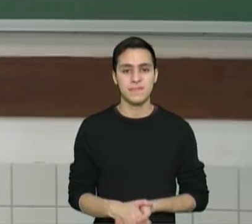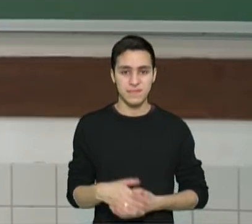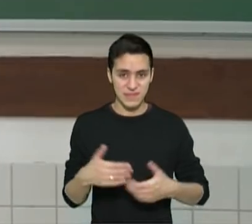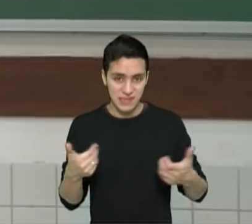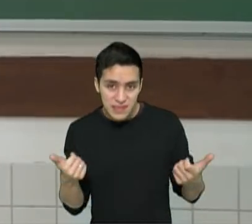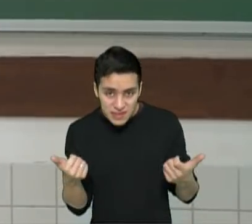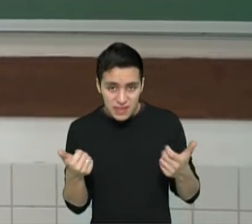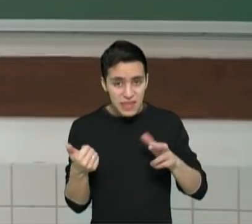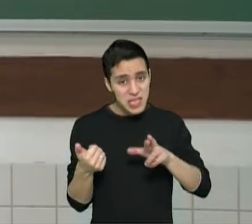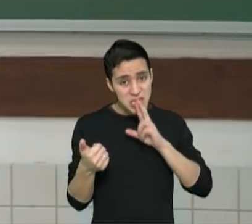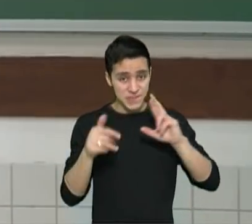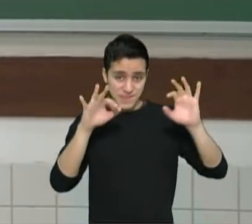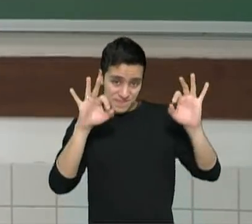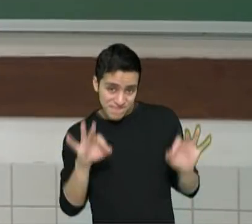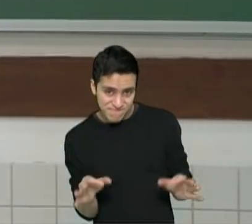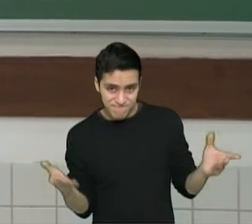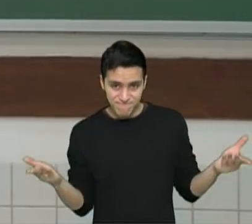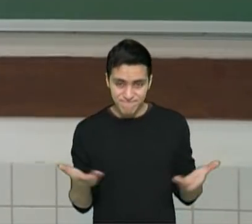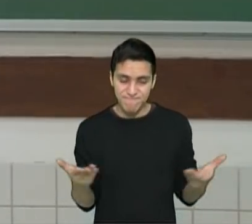Vamos à resposta correta, então?